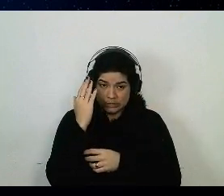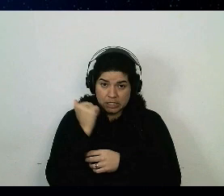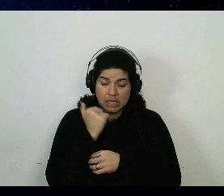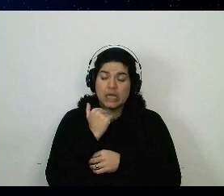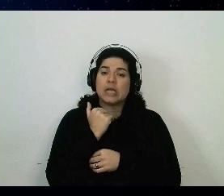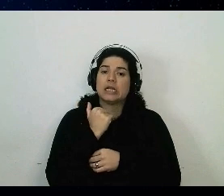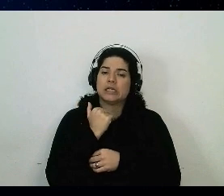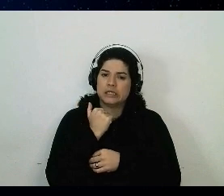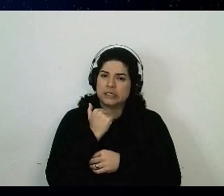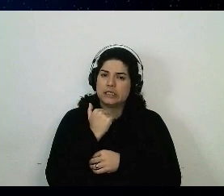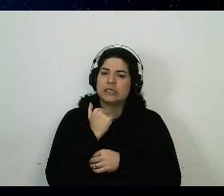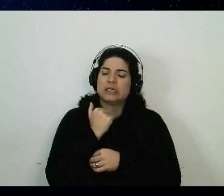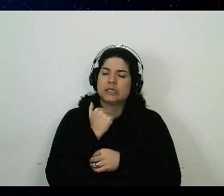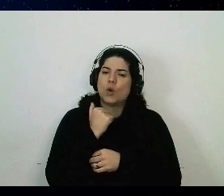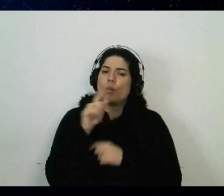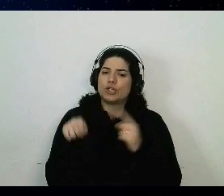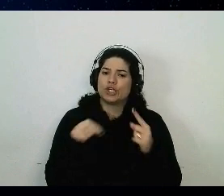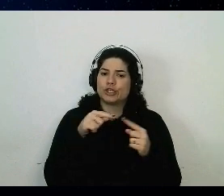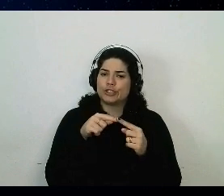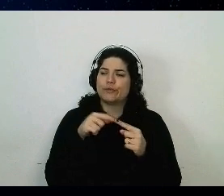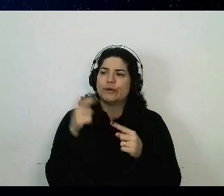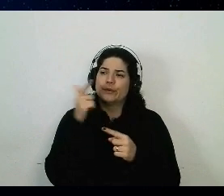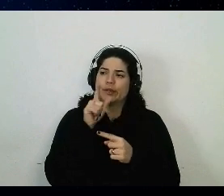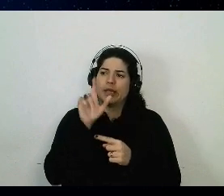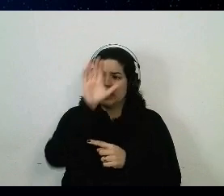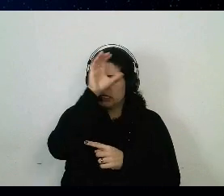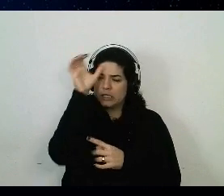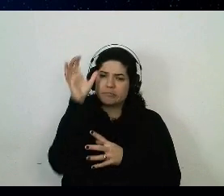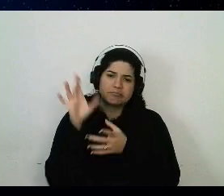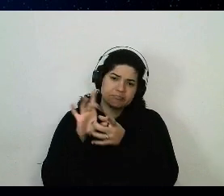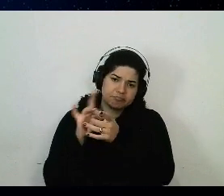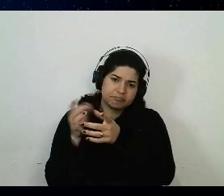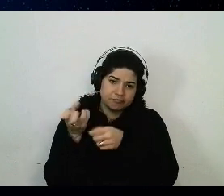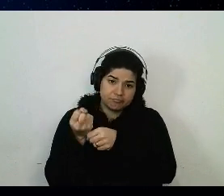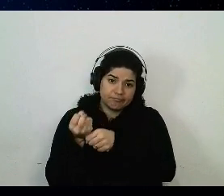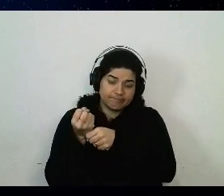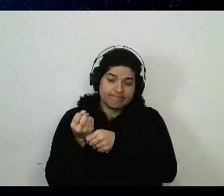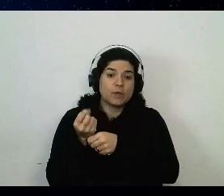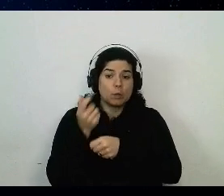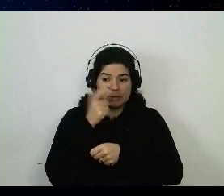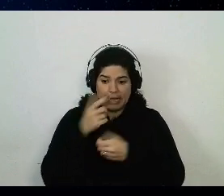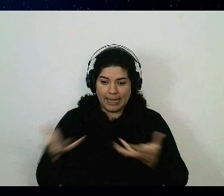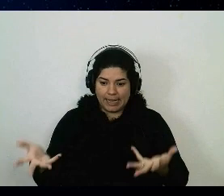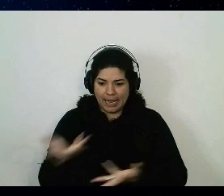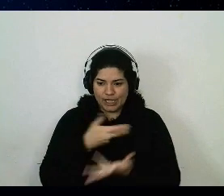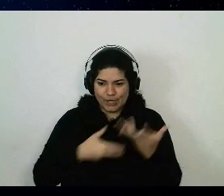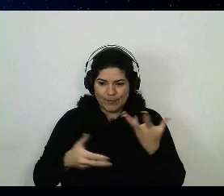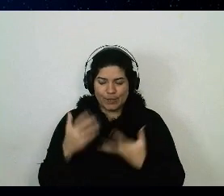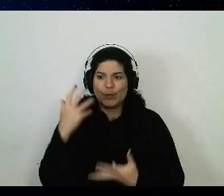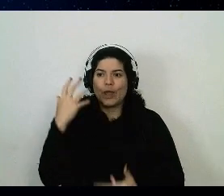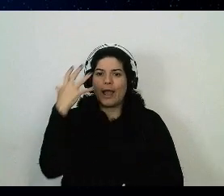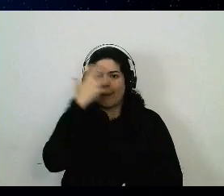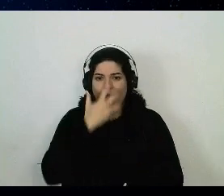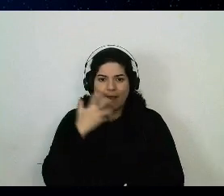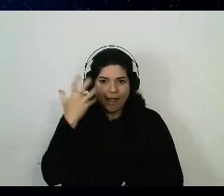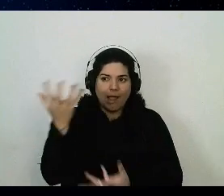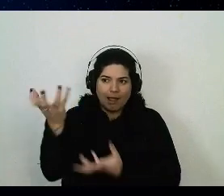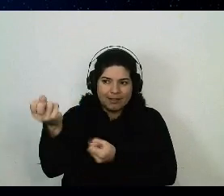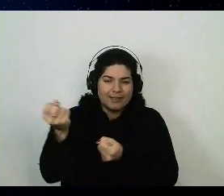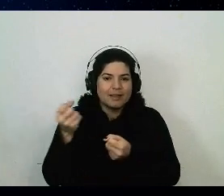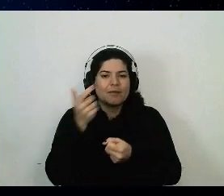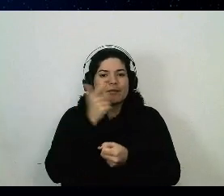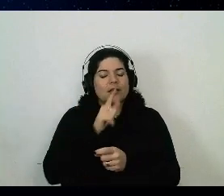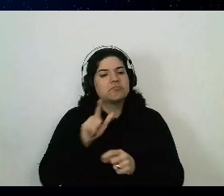eu fidelizo. Beleza, o cliente entrou na minha fantasia, ele entrou no meu engajamento, eu tive sucesso e eu tive a lealdade